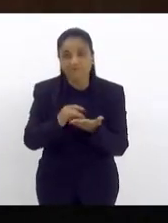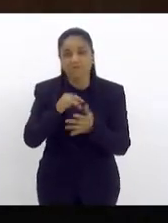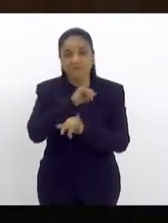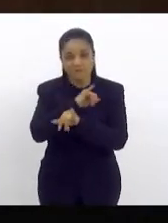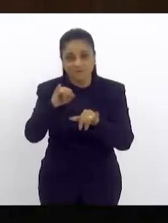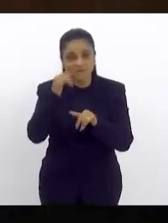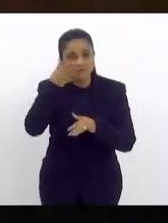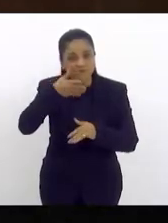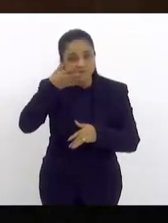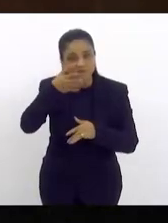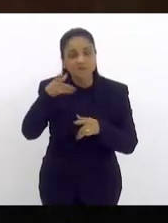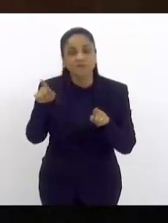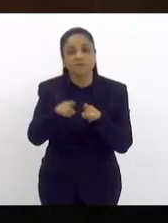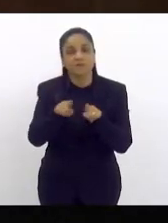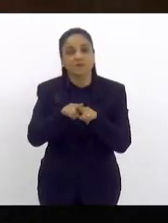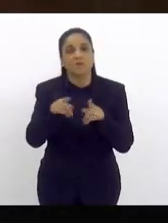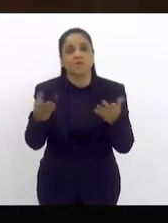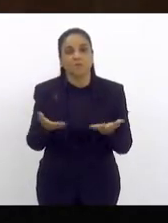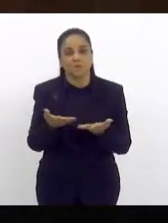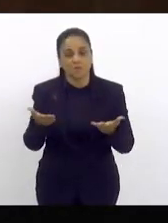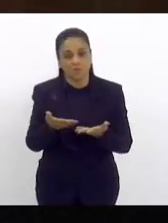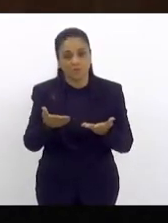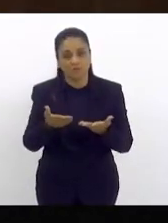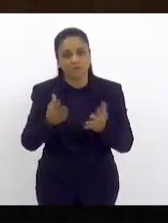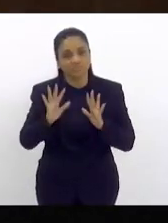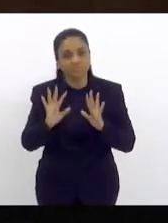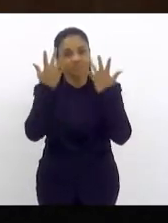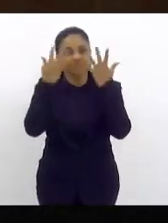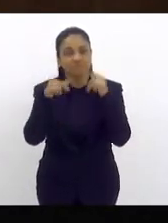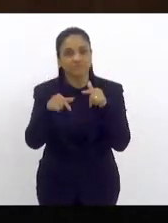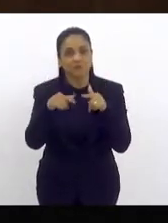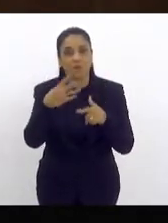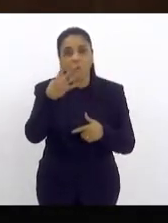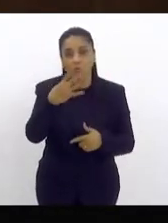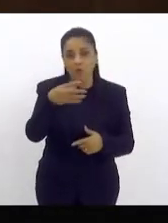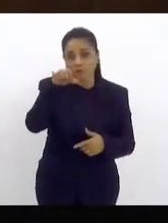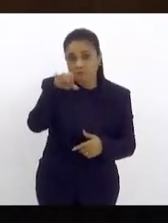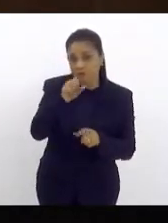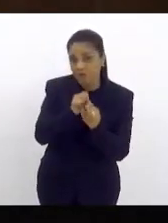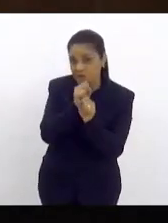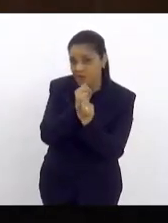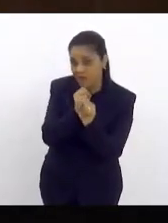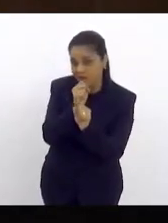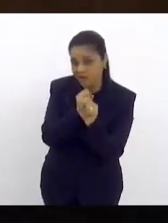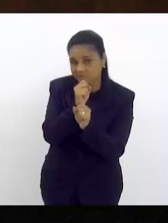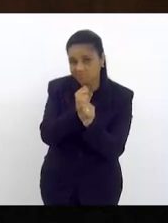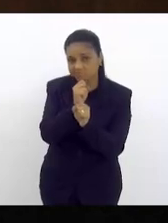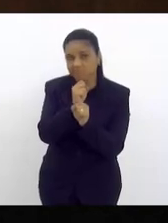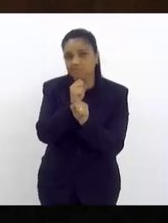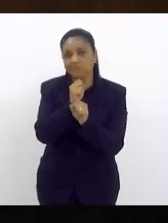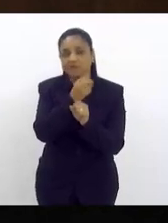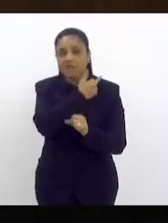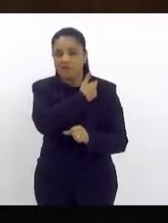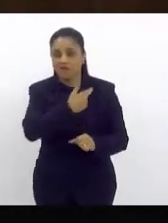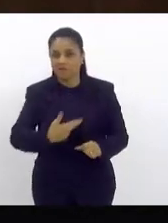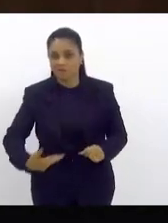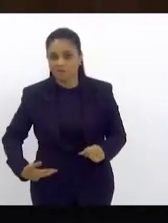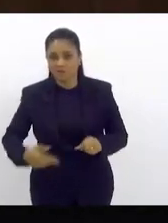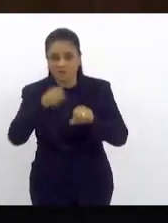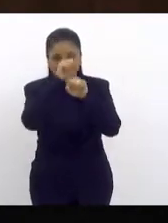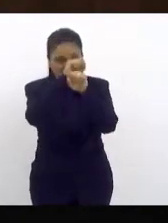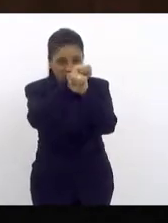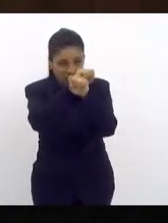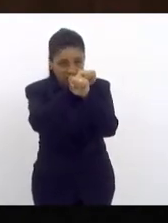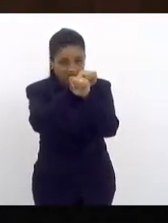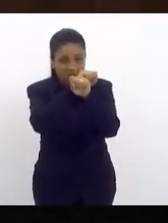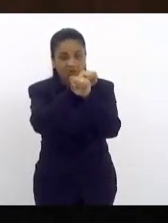hoje nós comemoramos também é 49 anos da Revolução dos escravos uma revolução